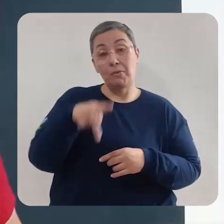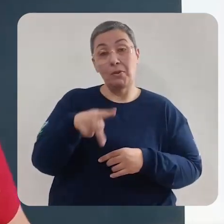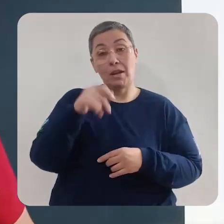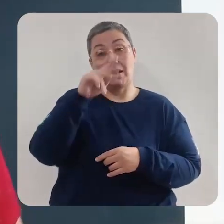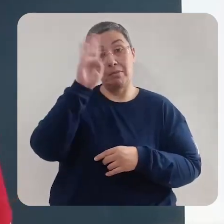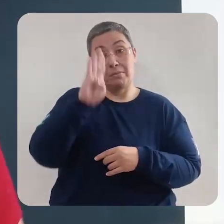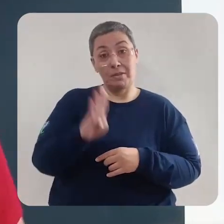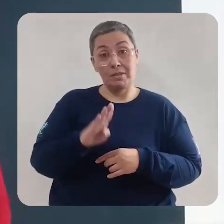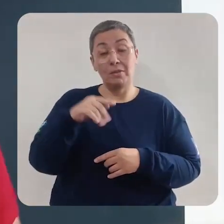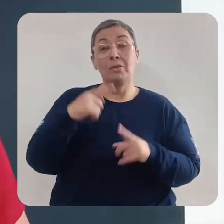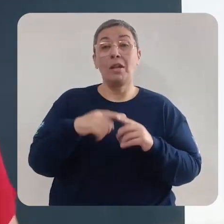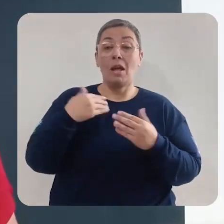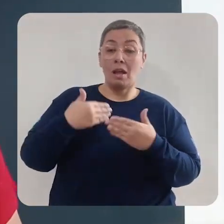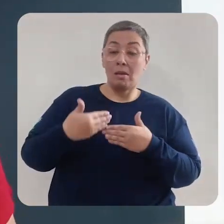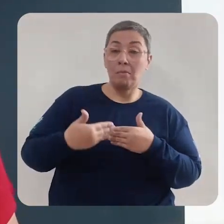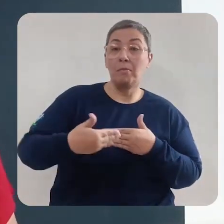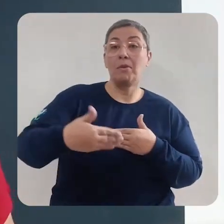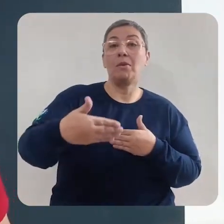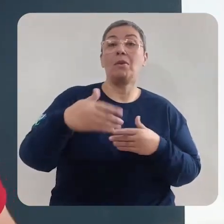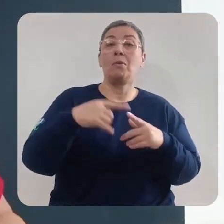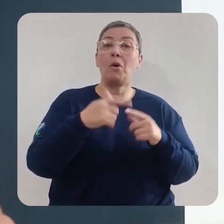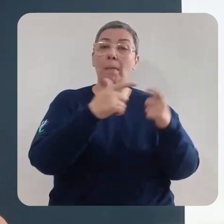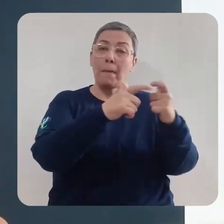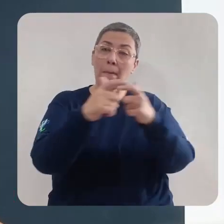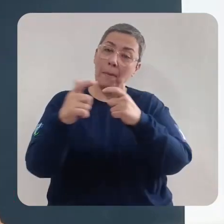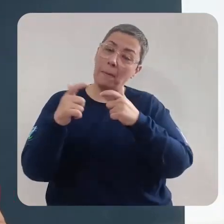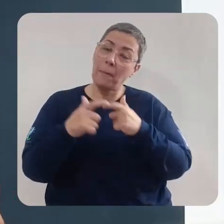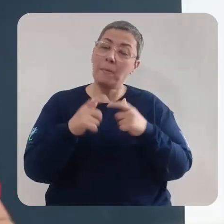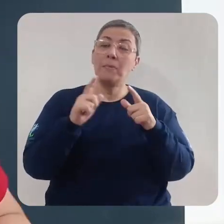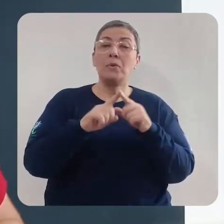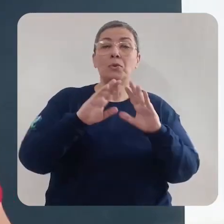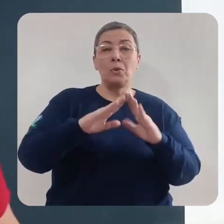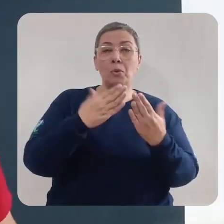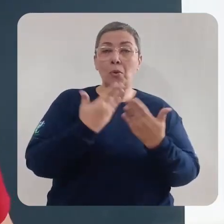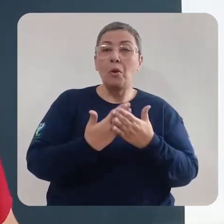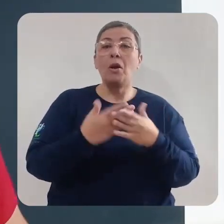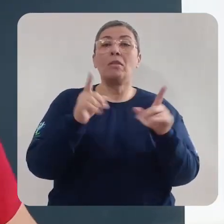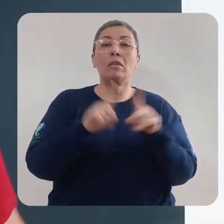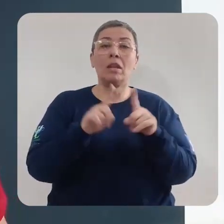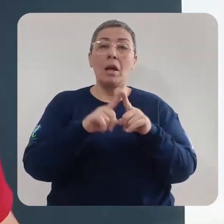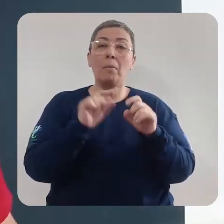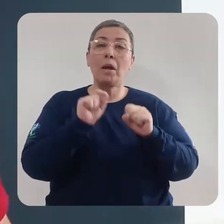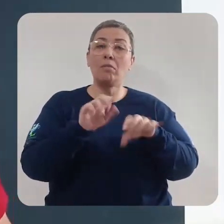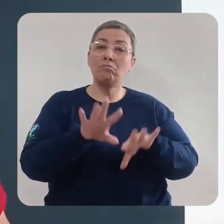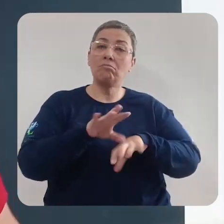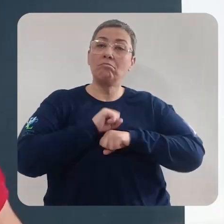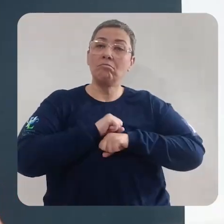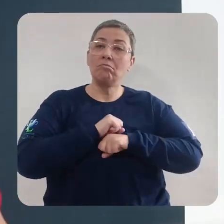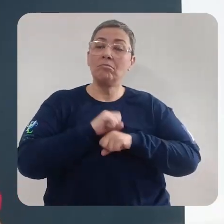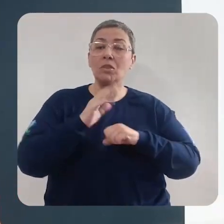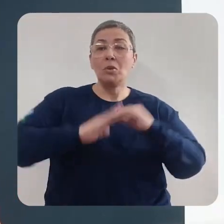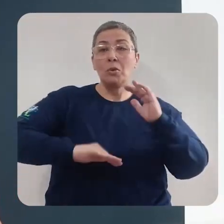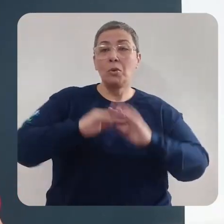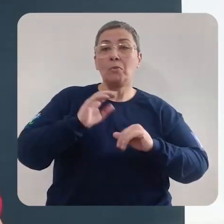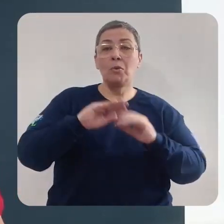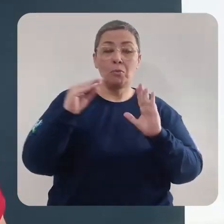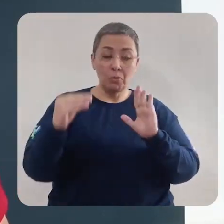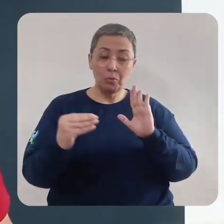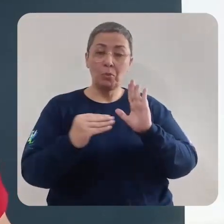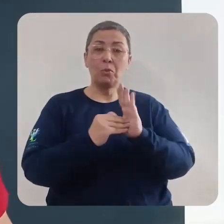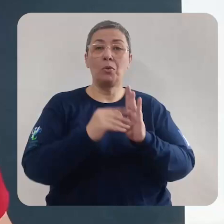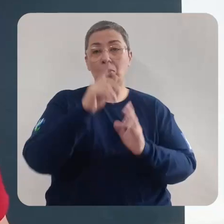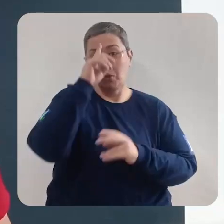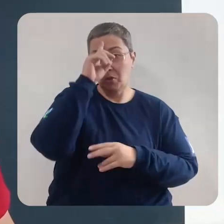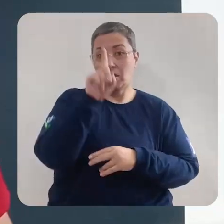então comemorado para o Dia dos Professores aqui no nosso país. E desde então, outros locais e outros colégios começaram a adotar a